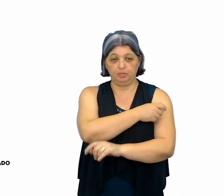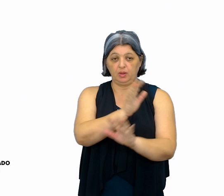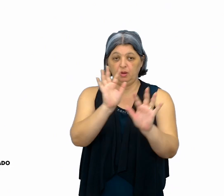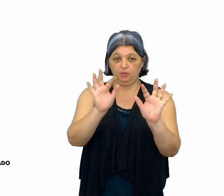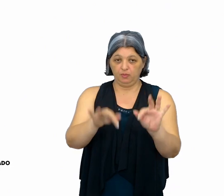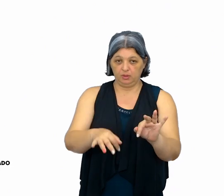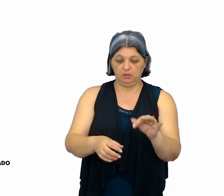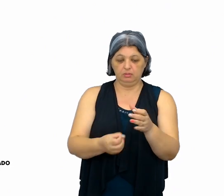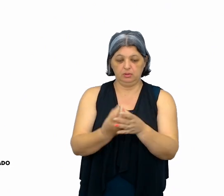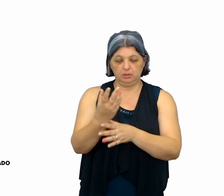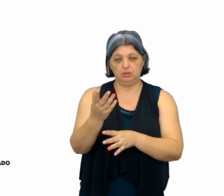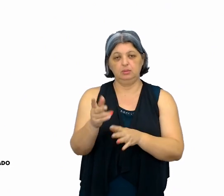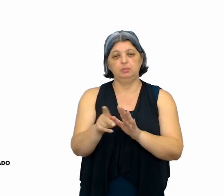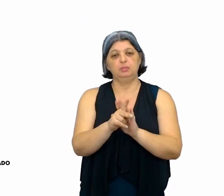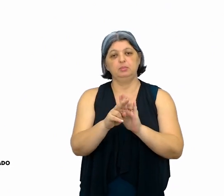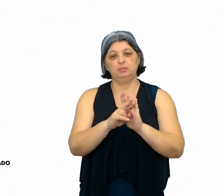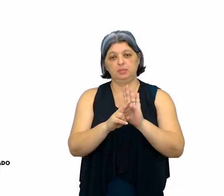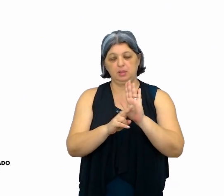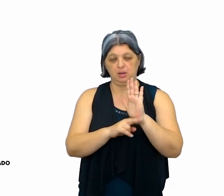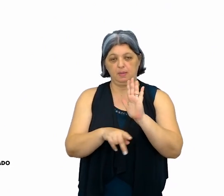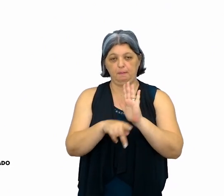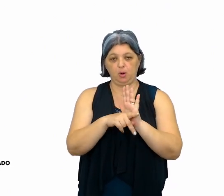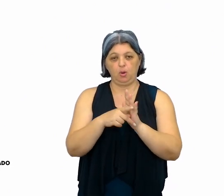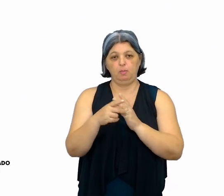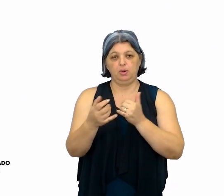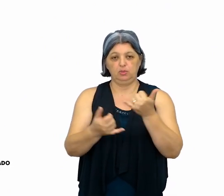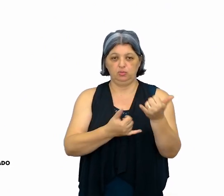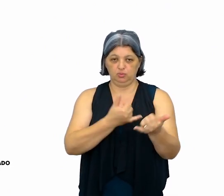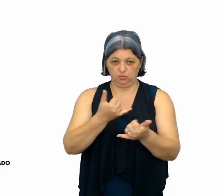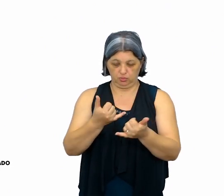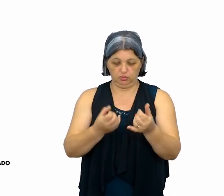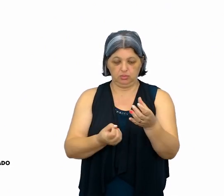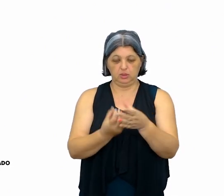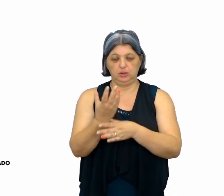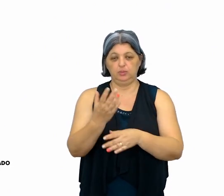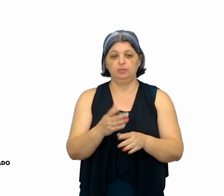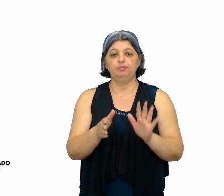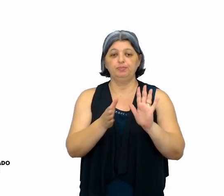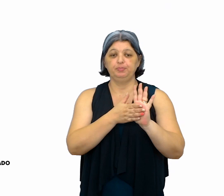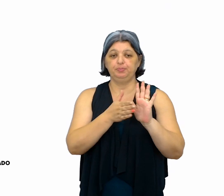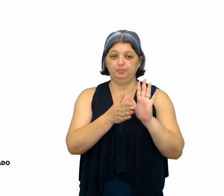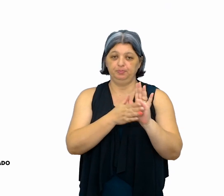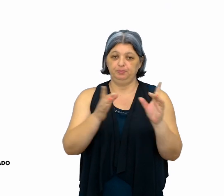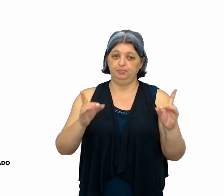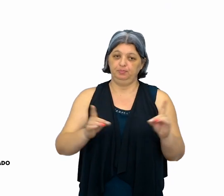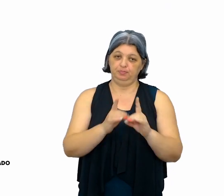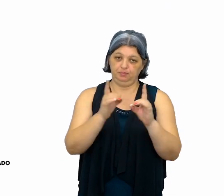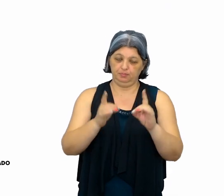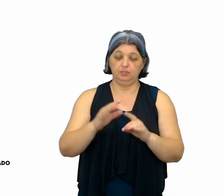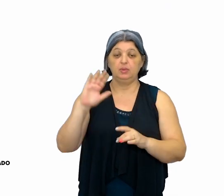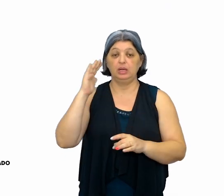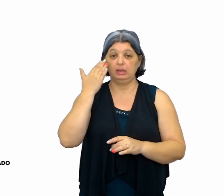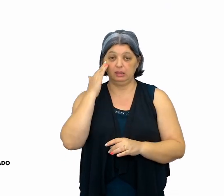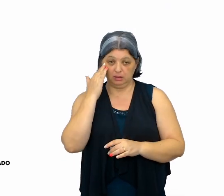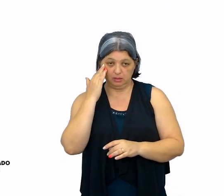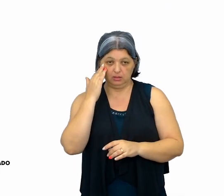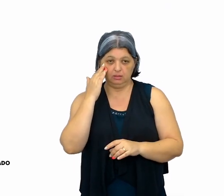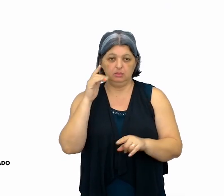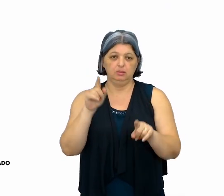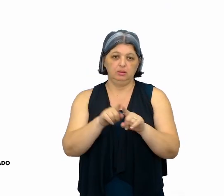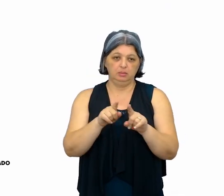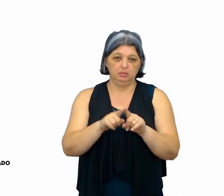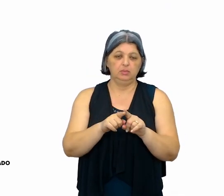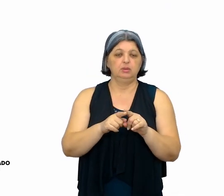as regras do jogo que produziram. Assim, o propósito didático é o de compreender e